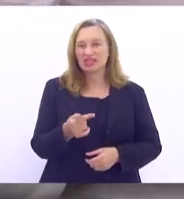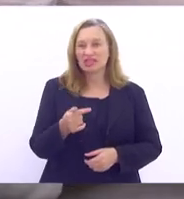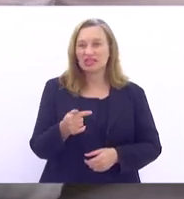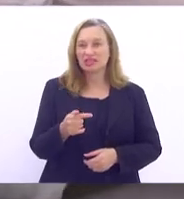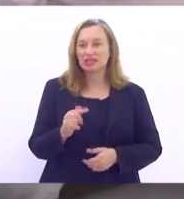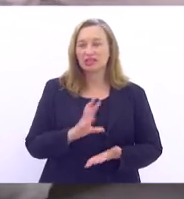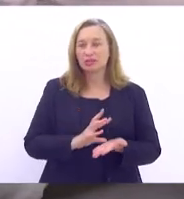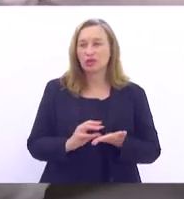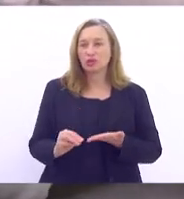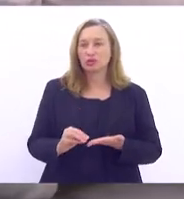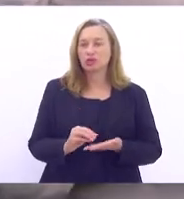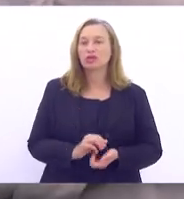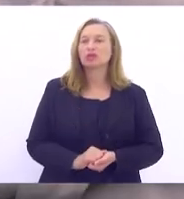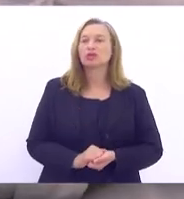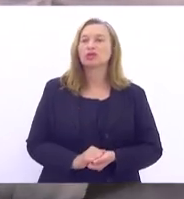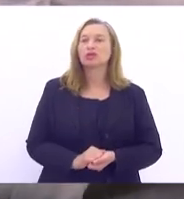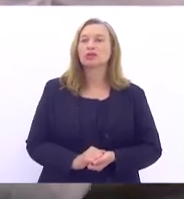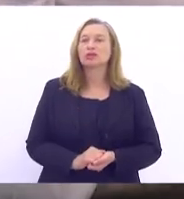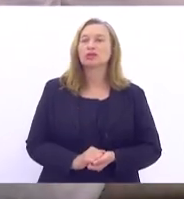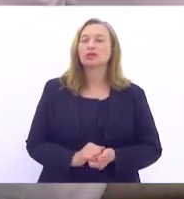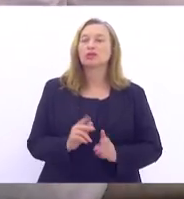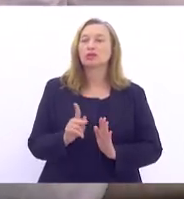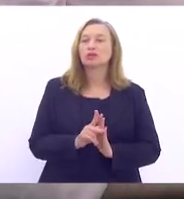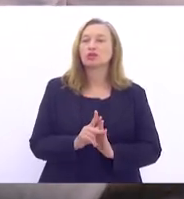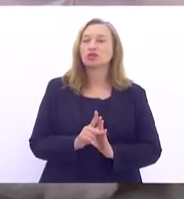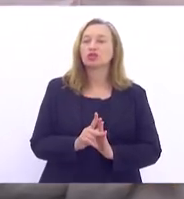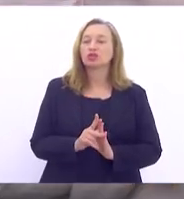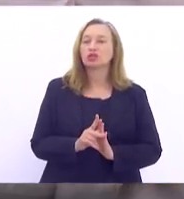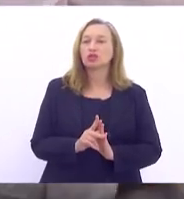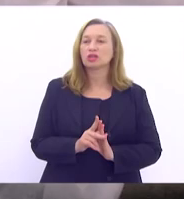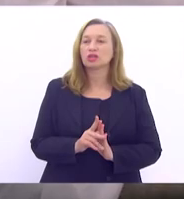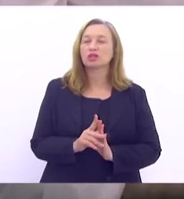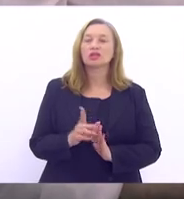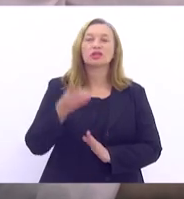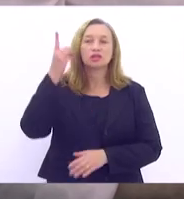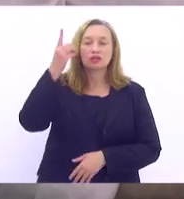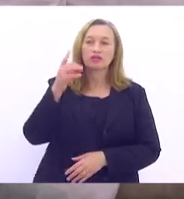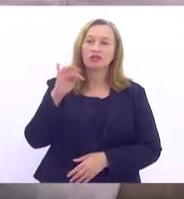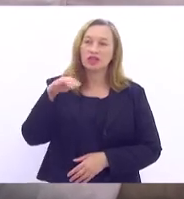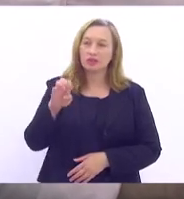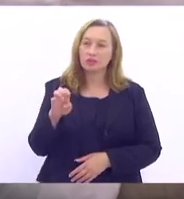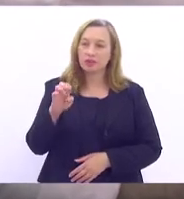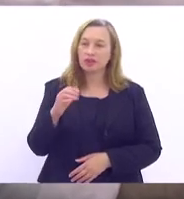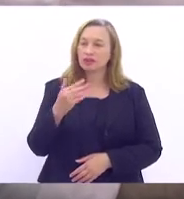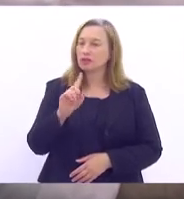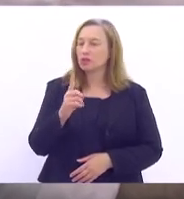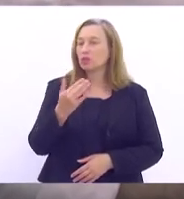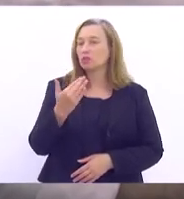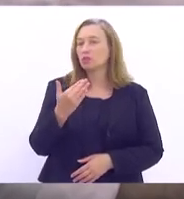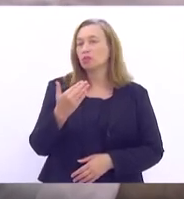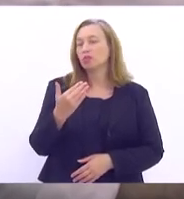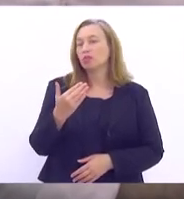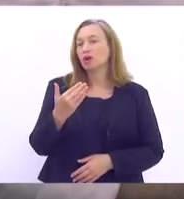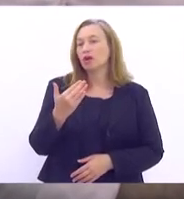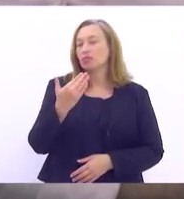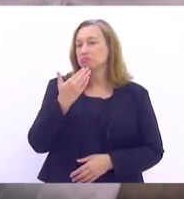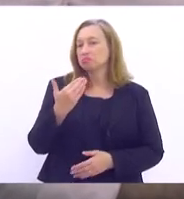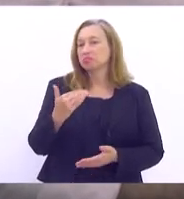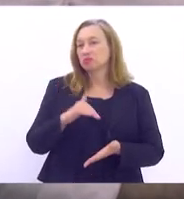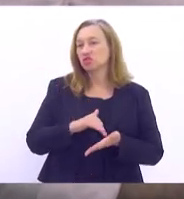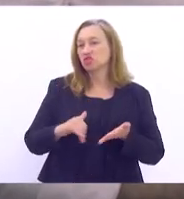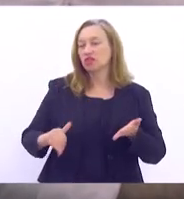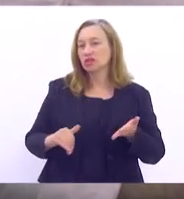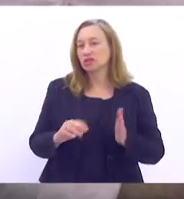pauta. Item 7 da pauta, os projetos de relatoria do deputado Filipinho Raves, que não pediu que tirasse de pauta. Ah, esse